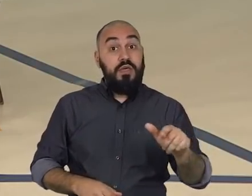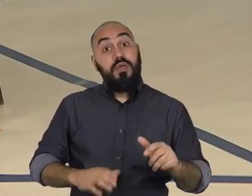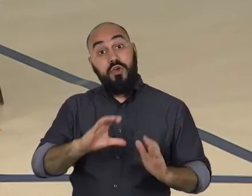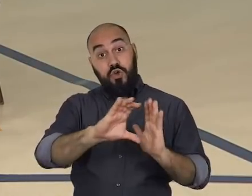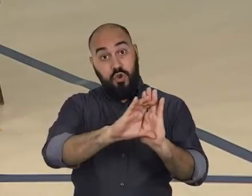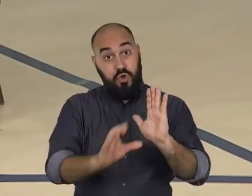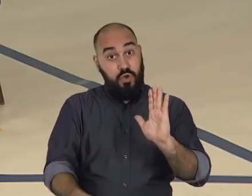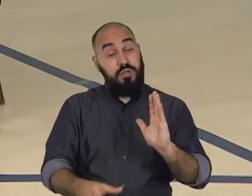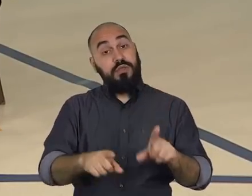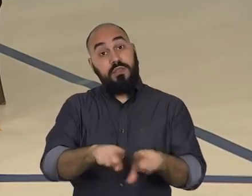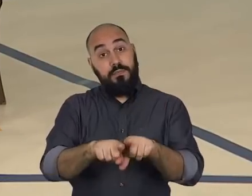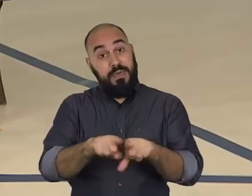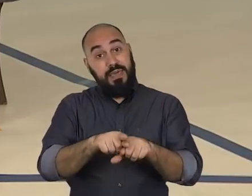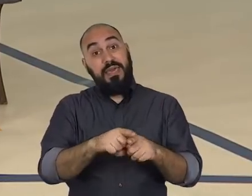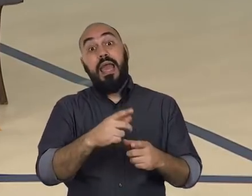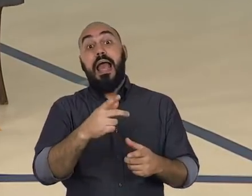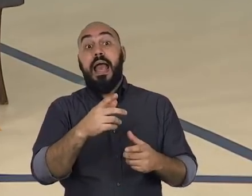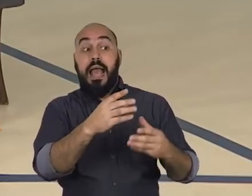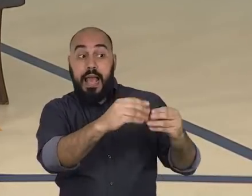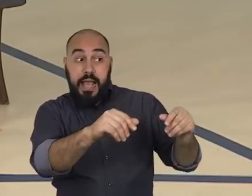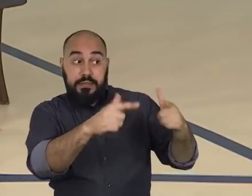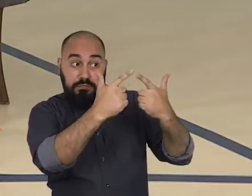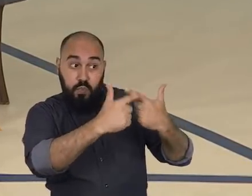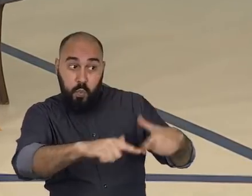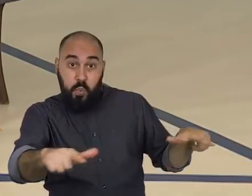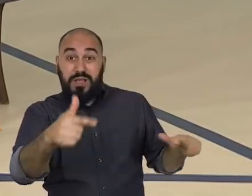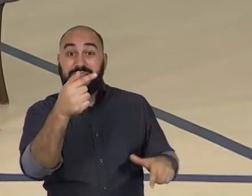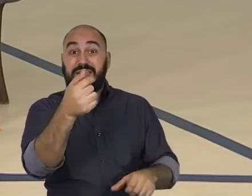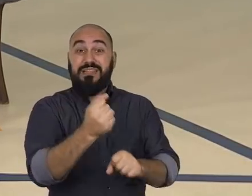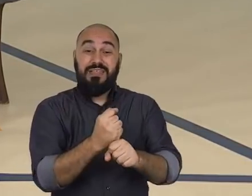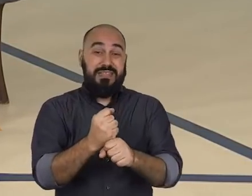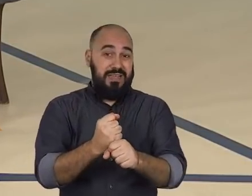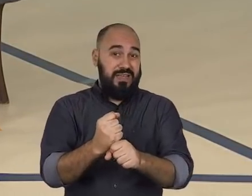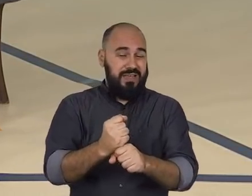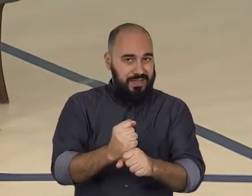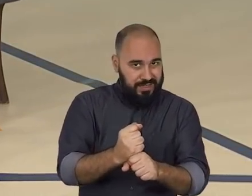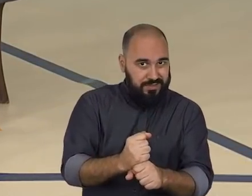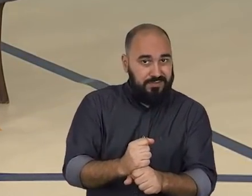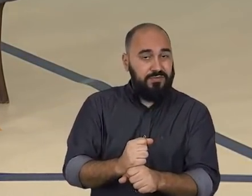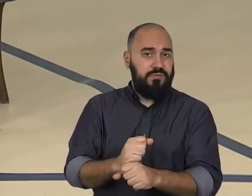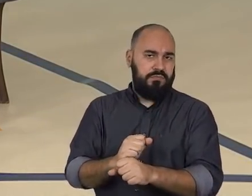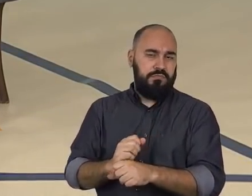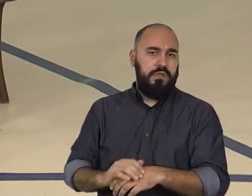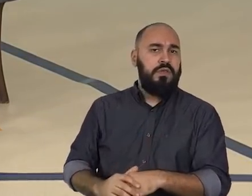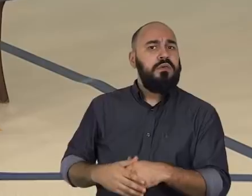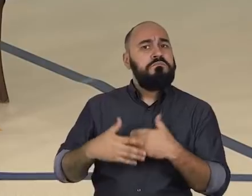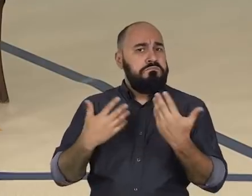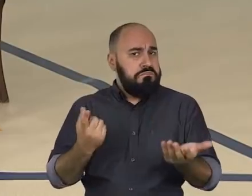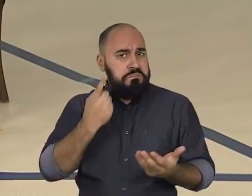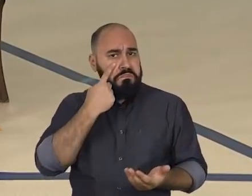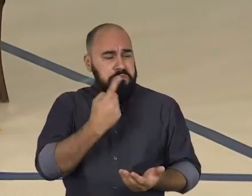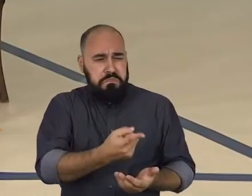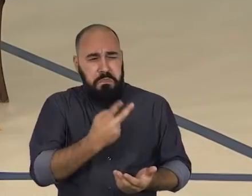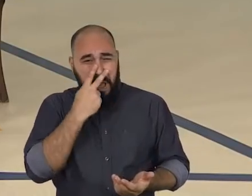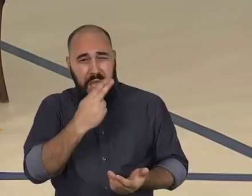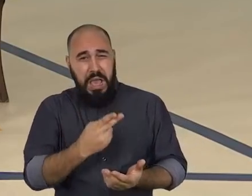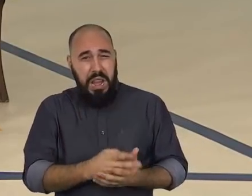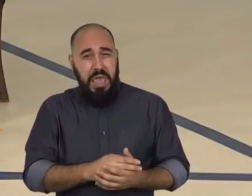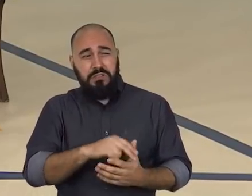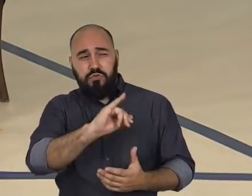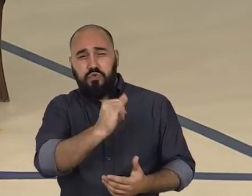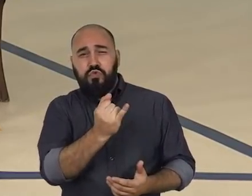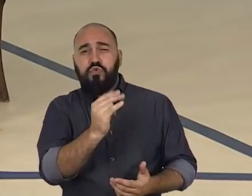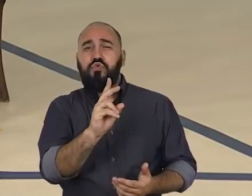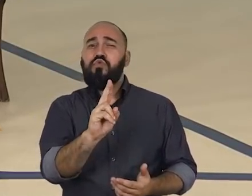de que a terra ficaria desolada por 70 anos, 2º Crônicas 36, 20, dão a impressão de que a terra de Judá